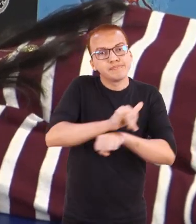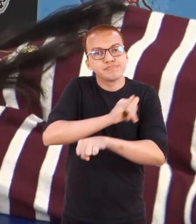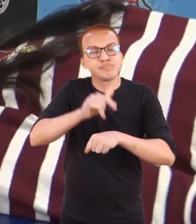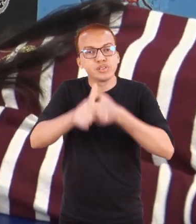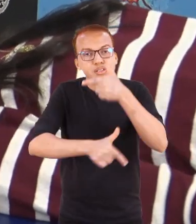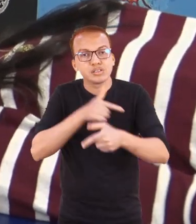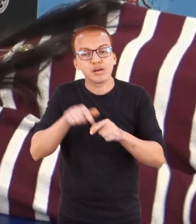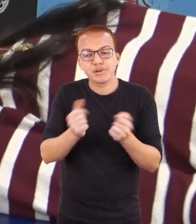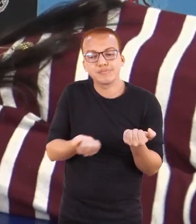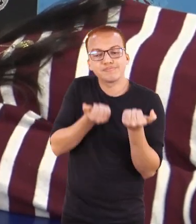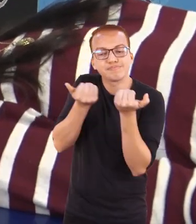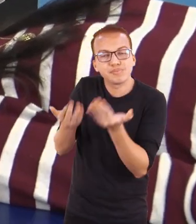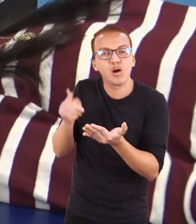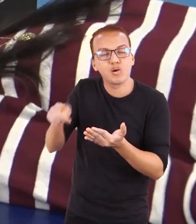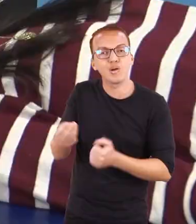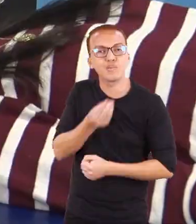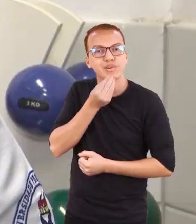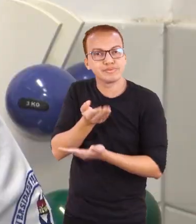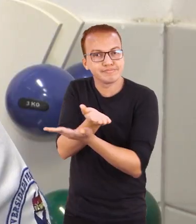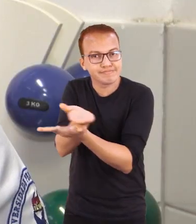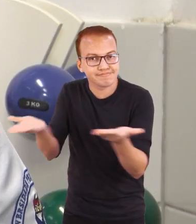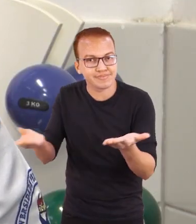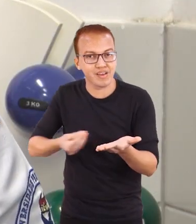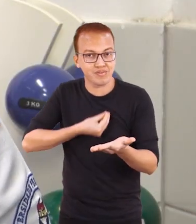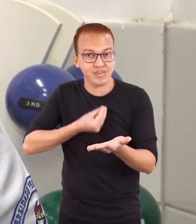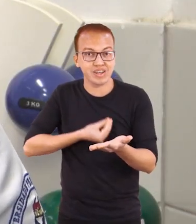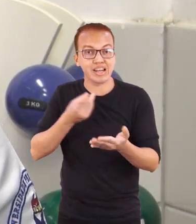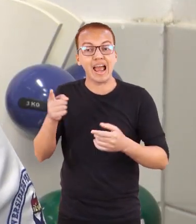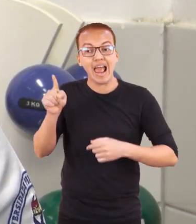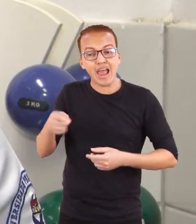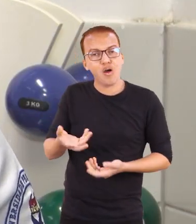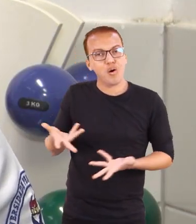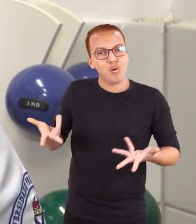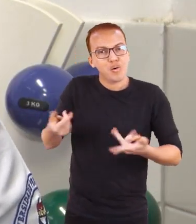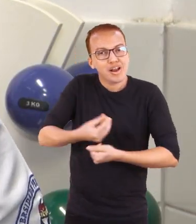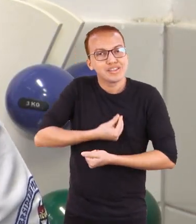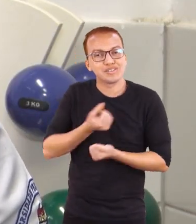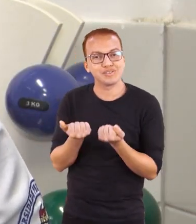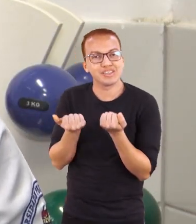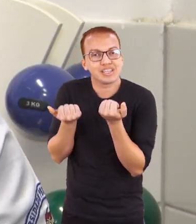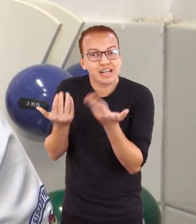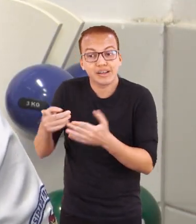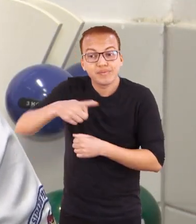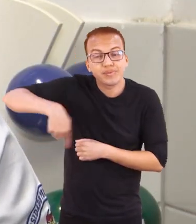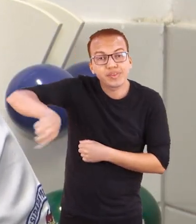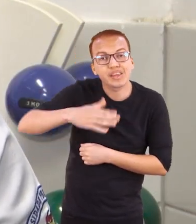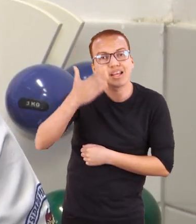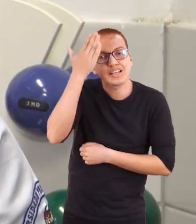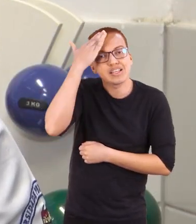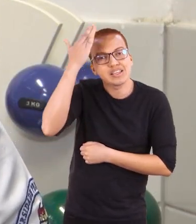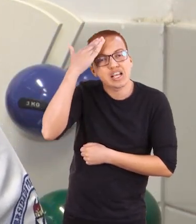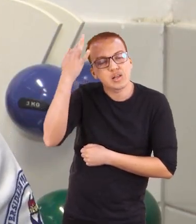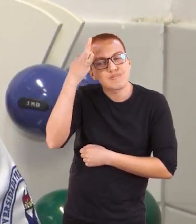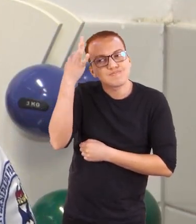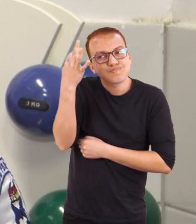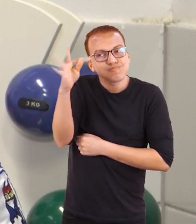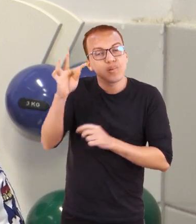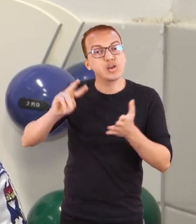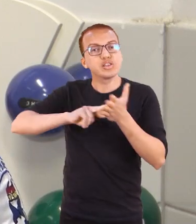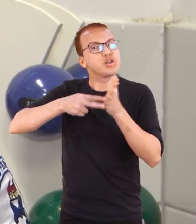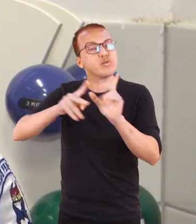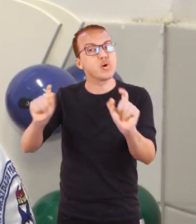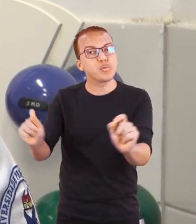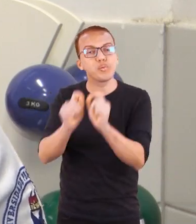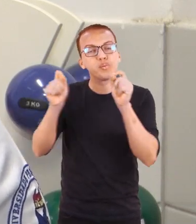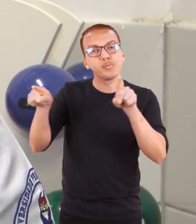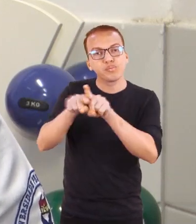gerar oportunidade para os pacientes é a devolução realmente da qualidade de vida é que essas pessoas Elas começam a entender o